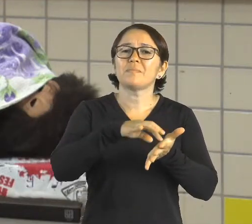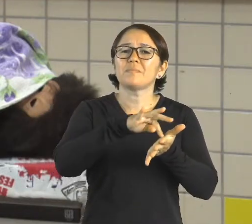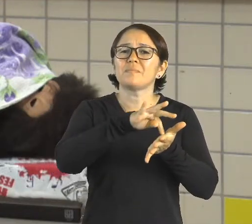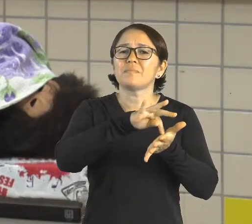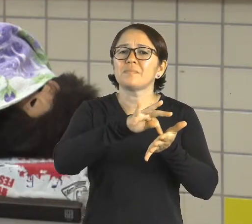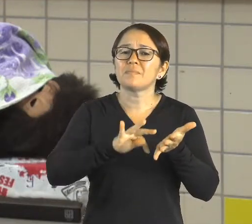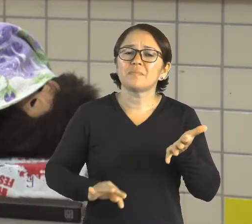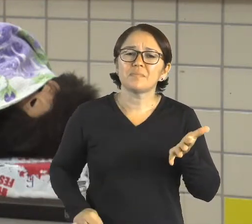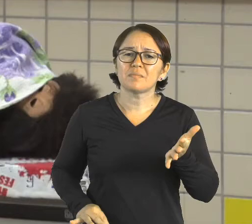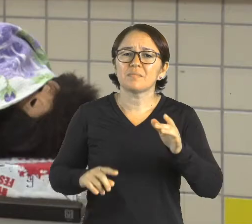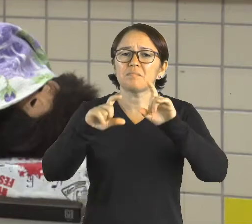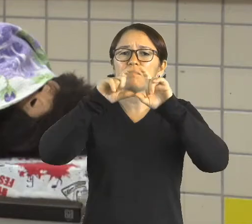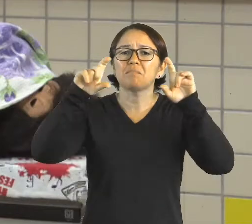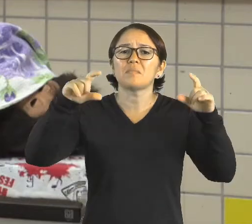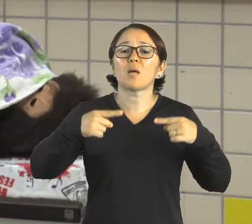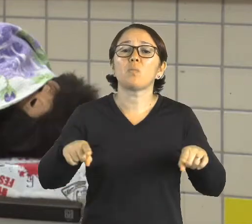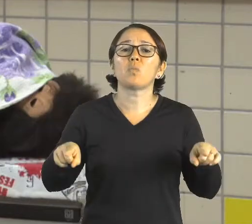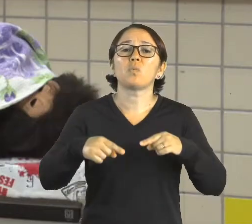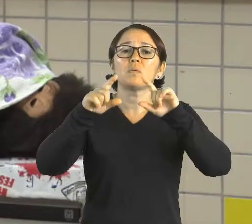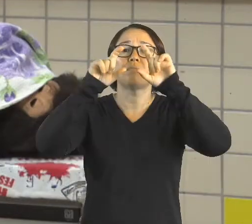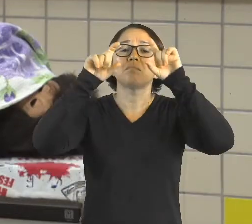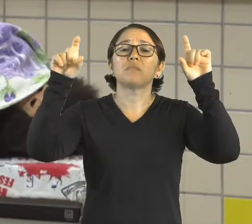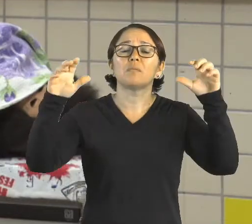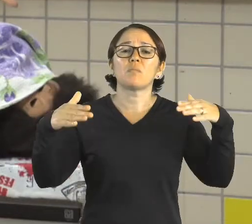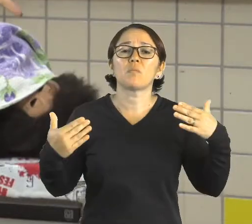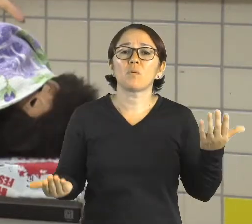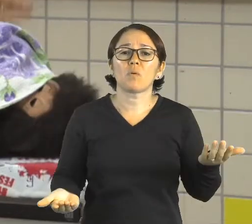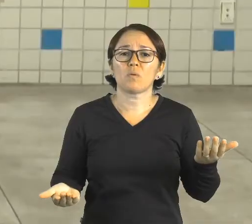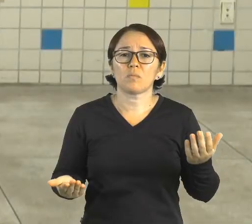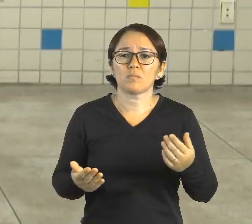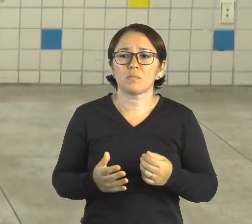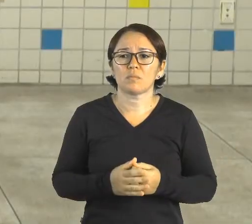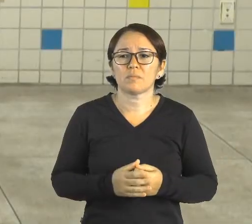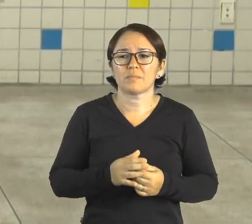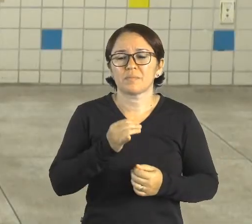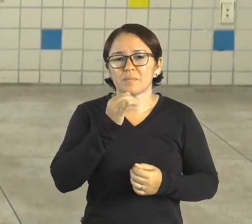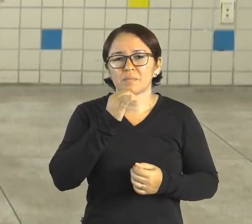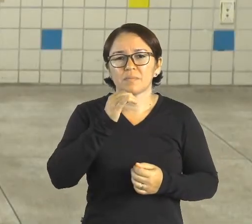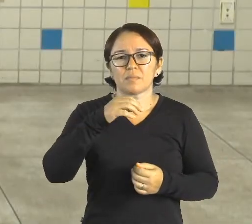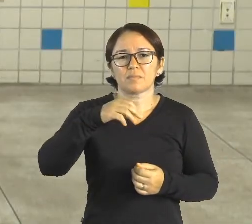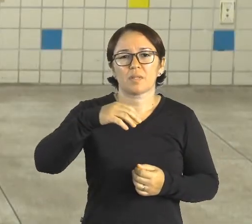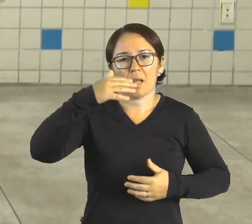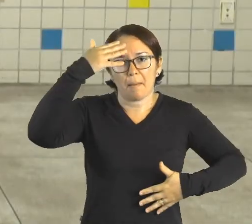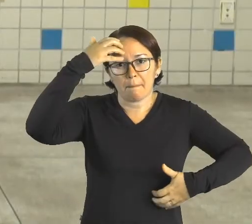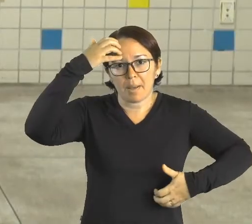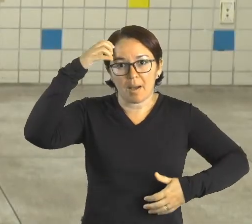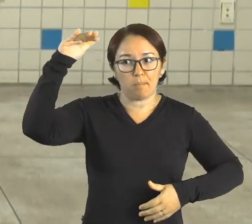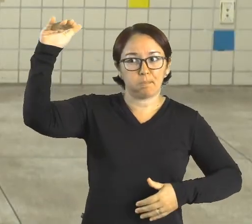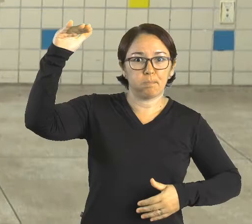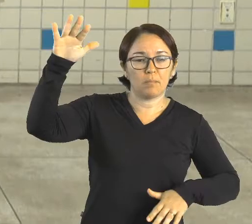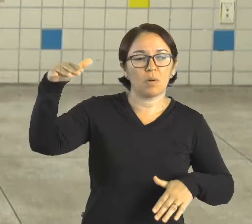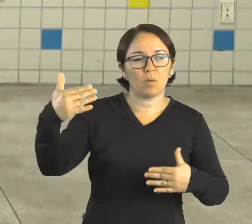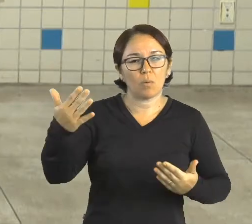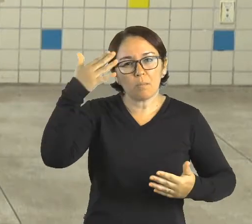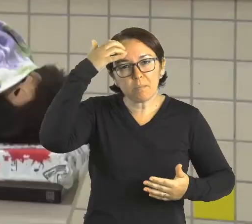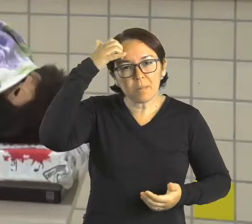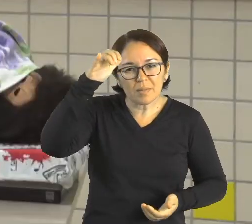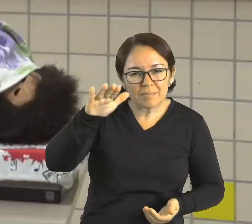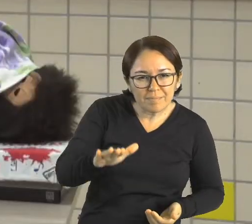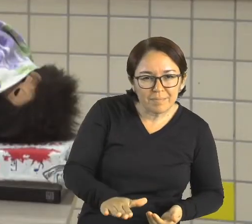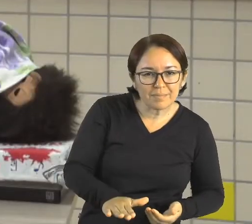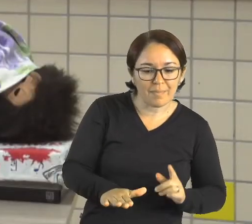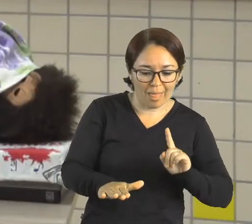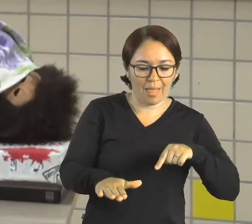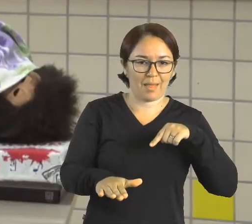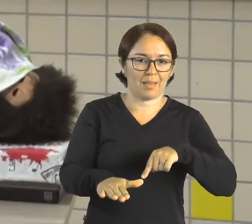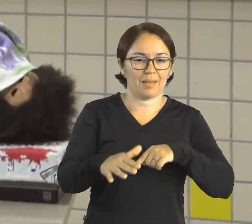da música do conto? Lembraram? Era o macacão ou o macaquinho? Isso, era o macaquinho.